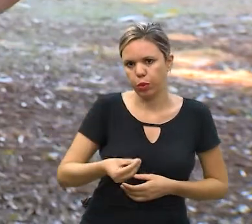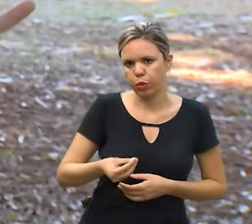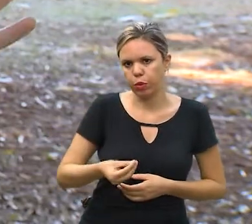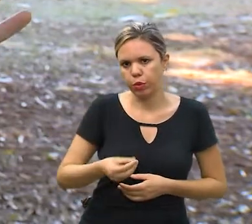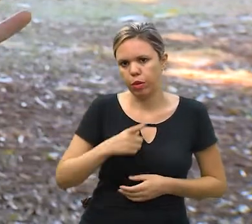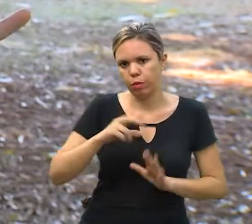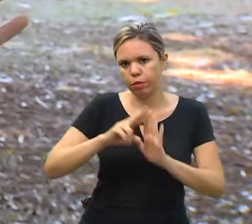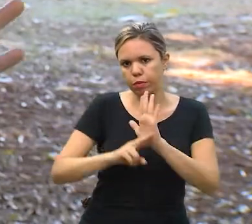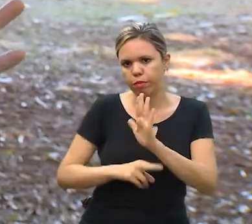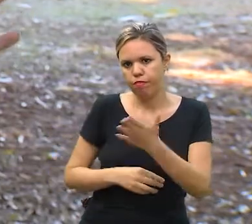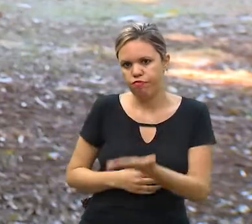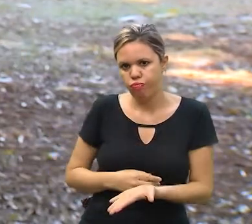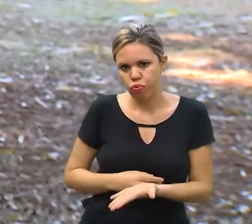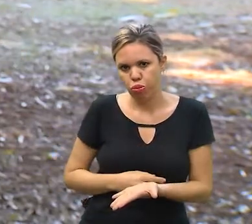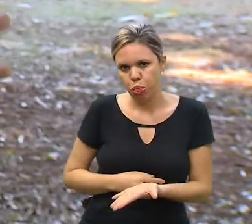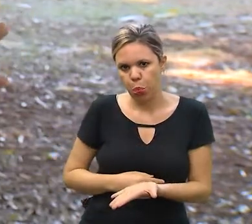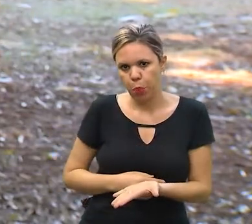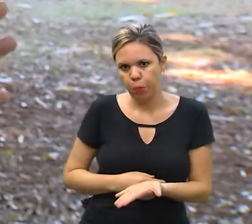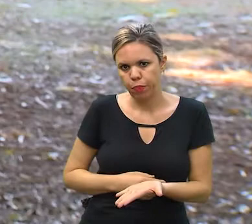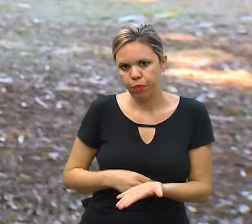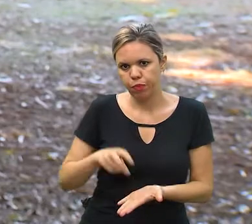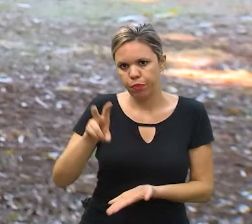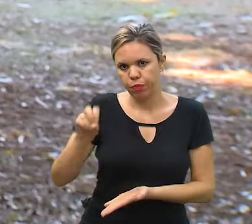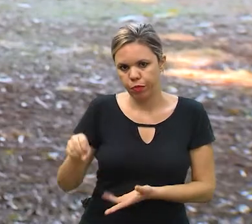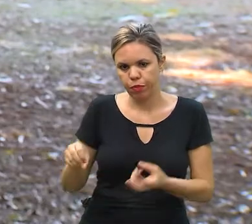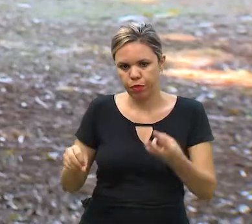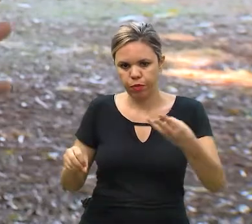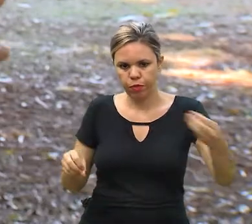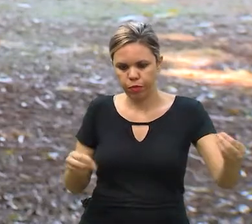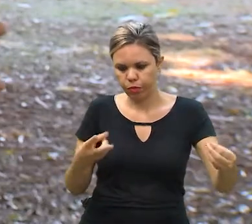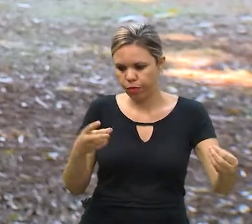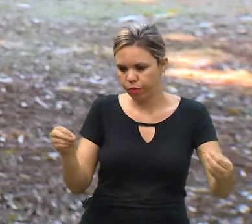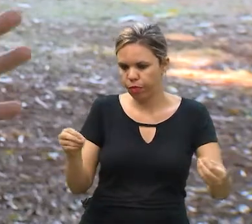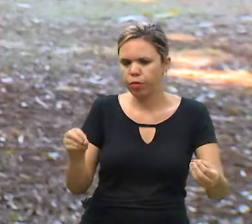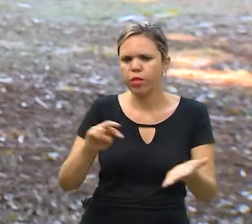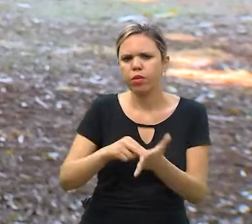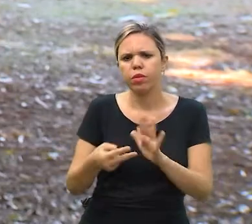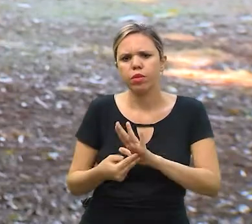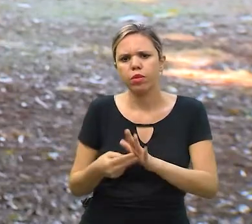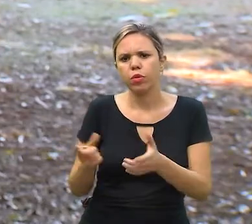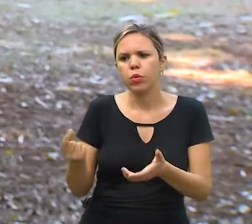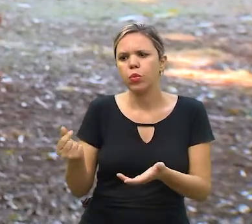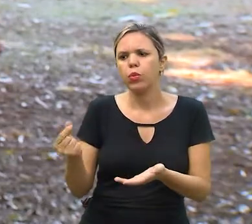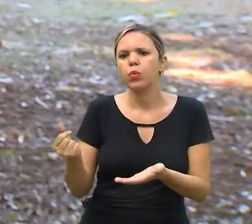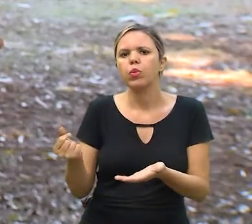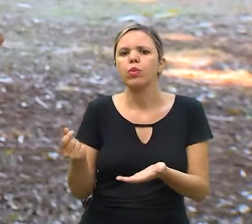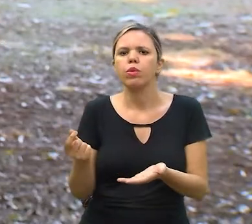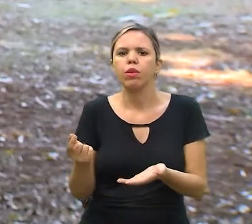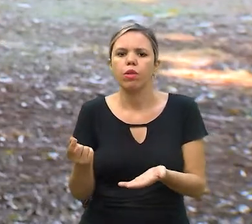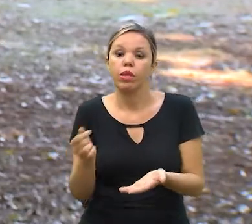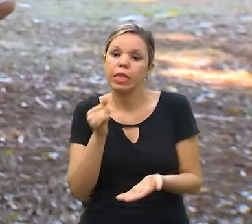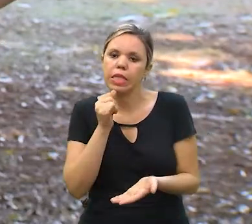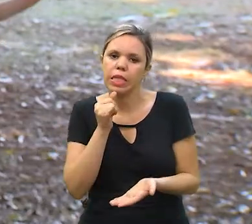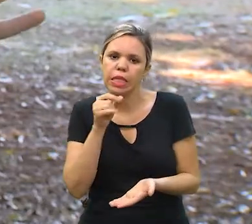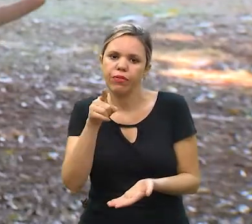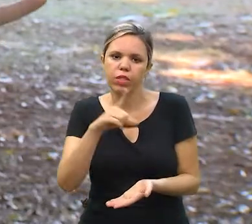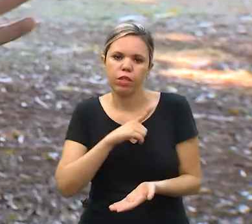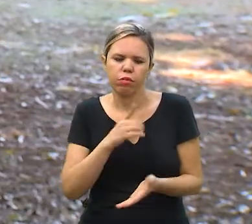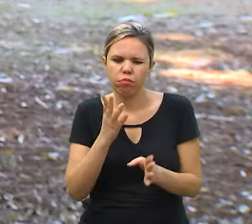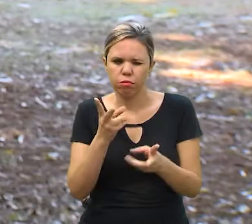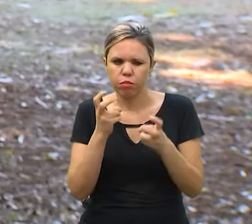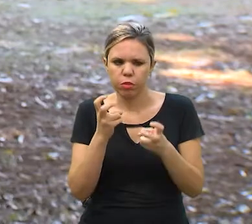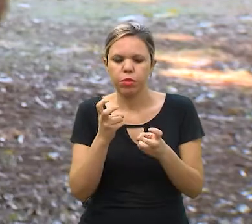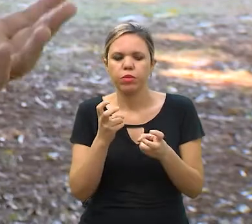até uma regrinha para isso, né? Que é a receita 50, 30, 20, né? O que é a receita 50, 30, 20? Uma vez que você